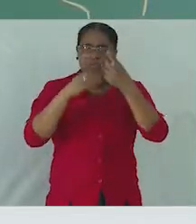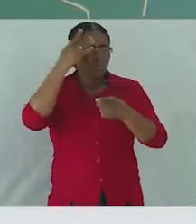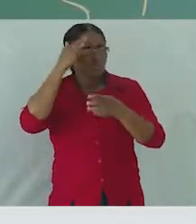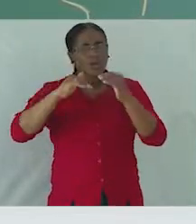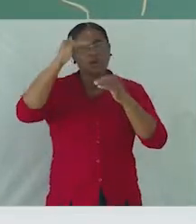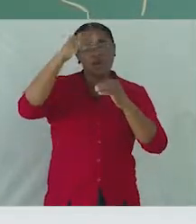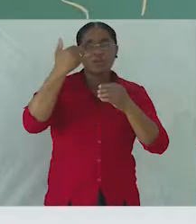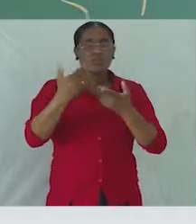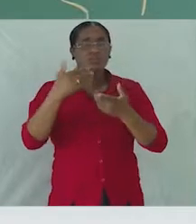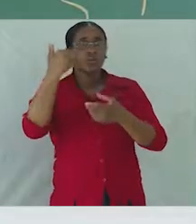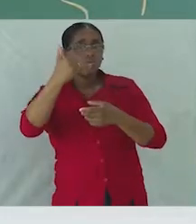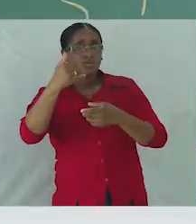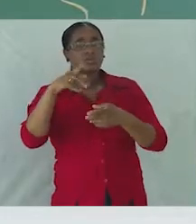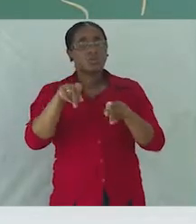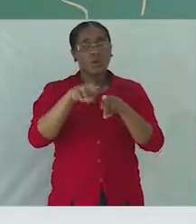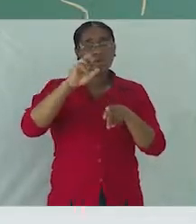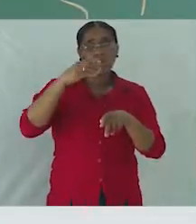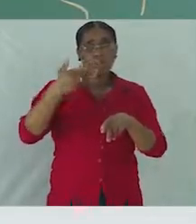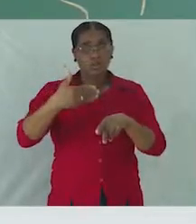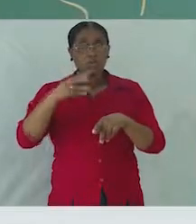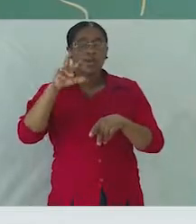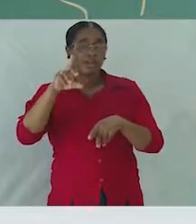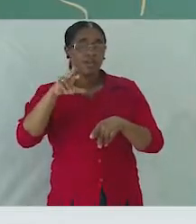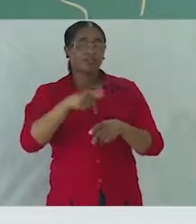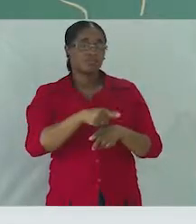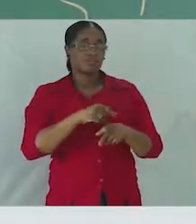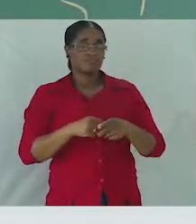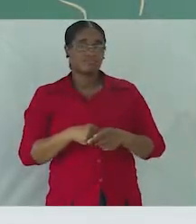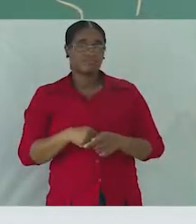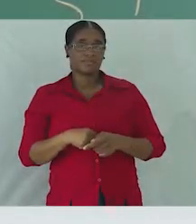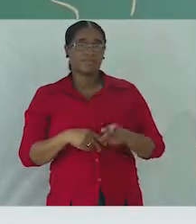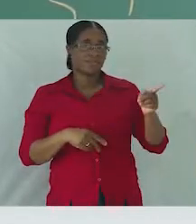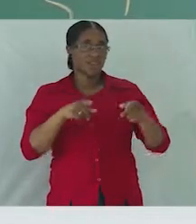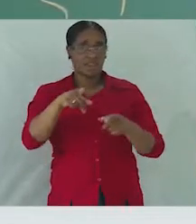levar a 2 dá 81 em R. Então é